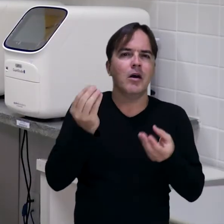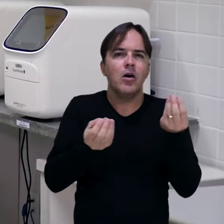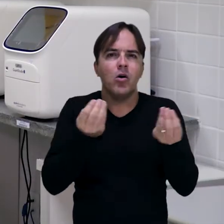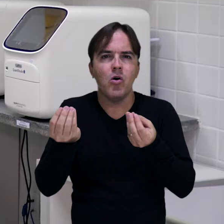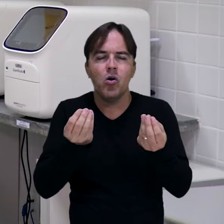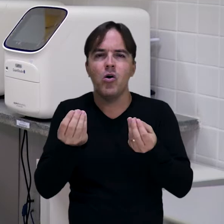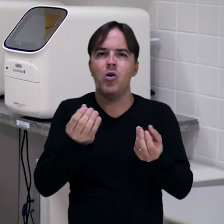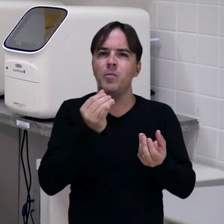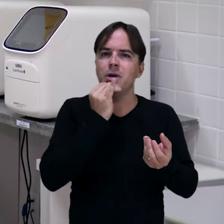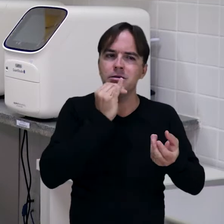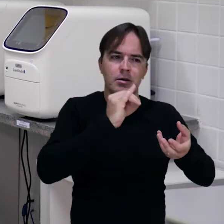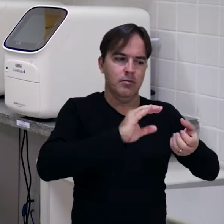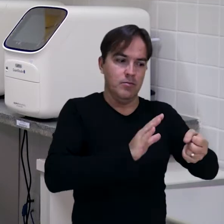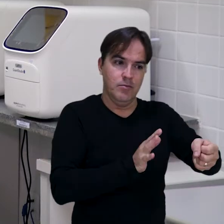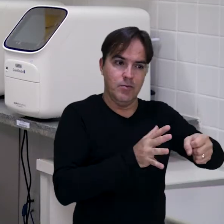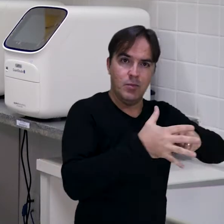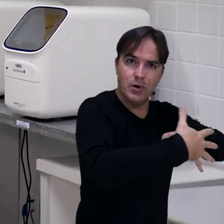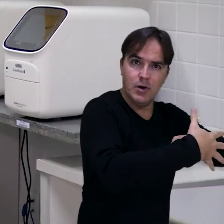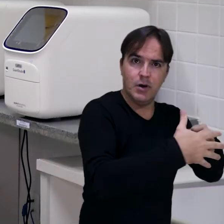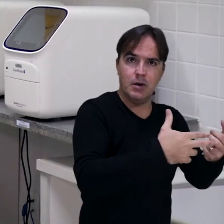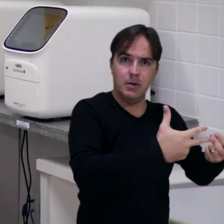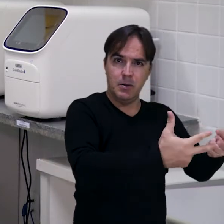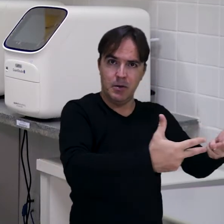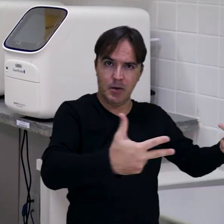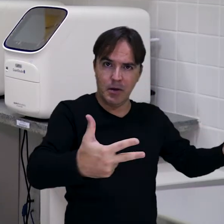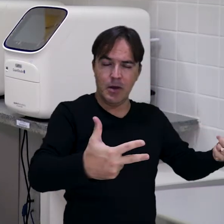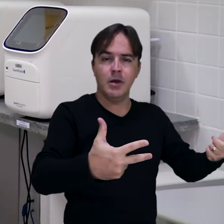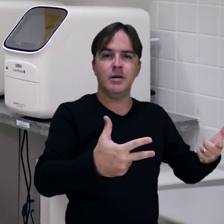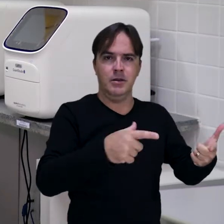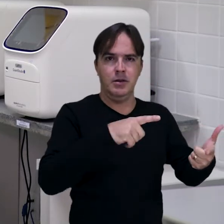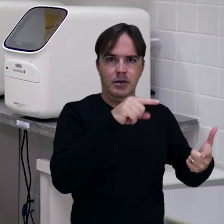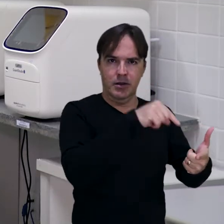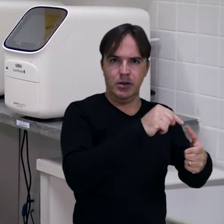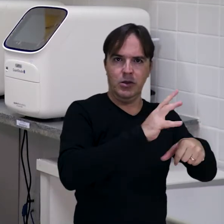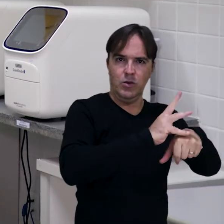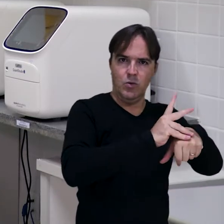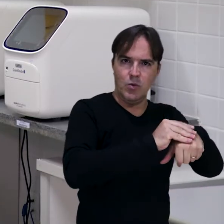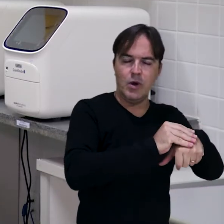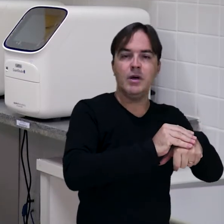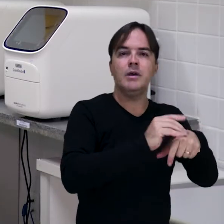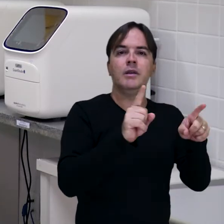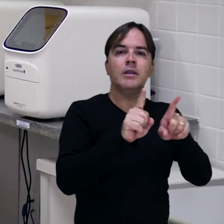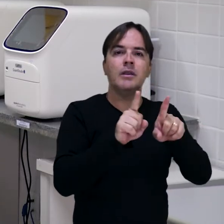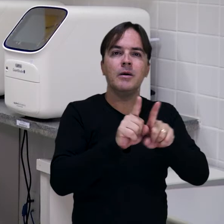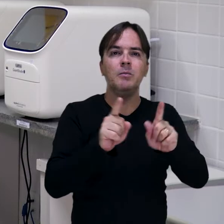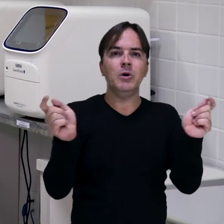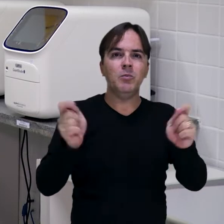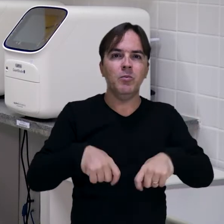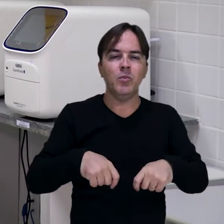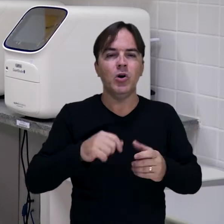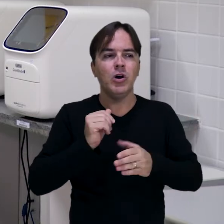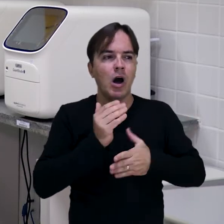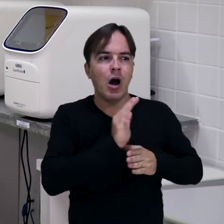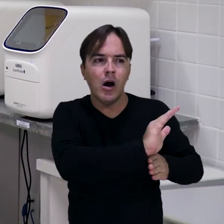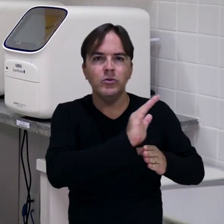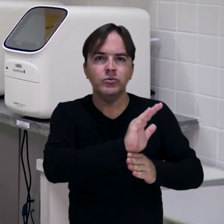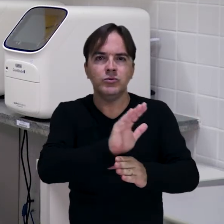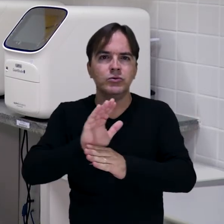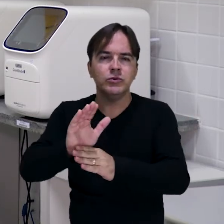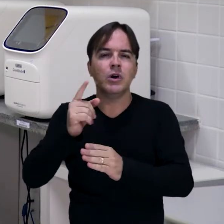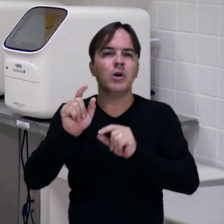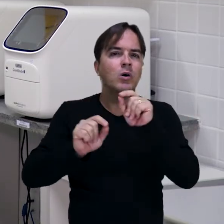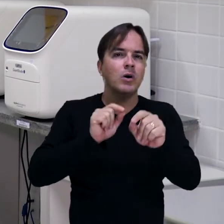dos mecanismos envolvidos com a fisiopatologia da doença, além de permitir que esses marcadores eles possam